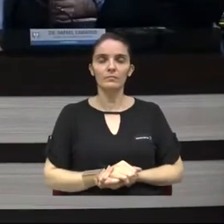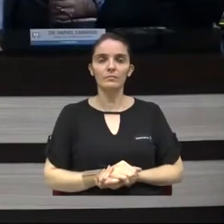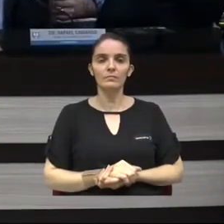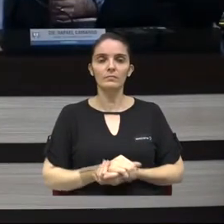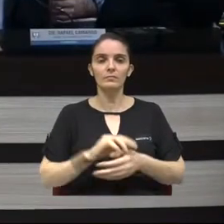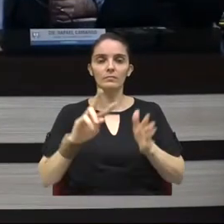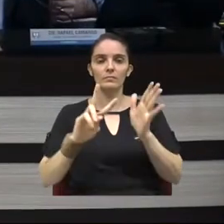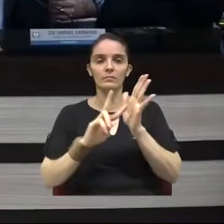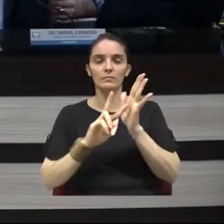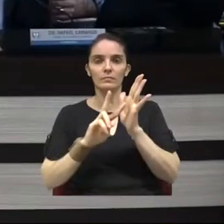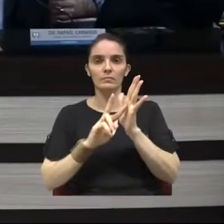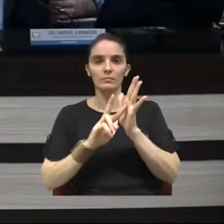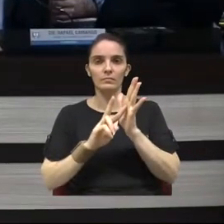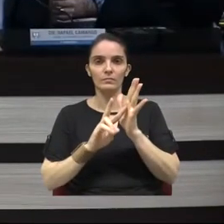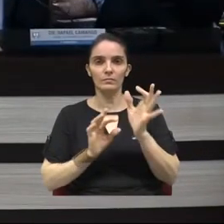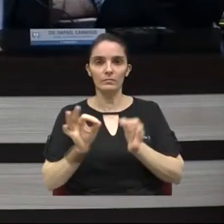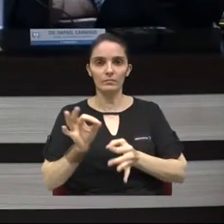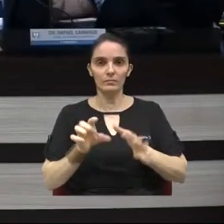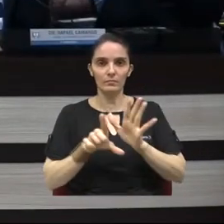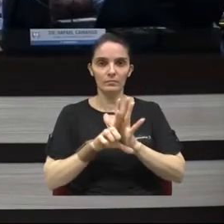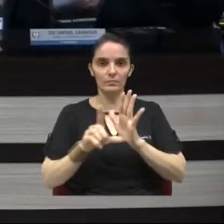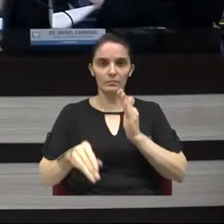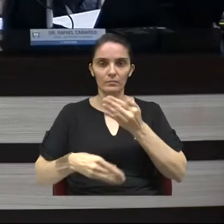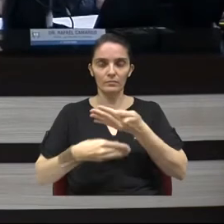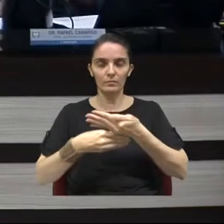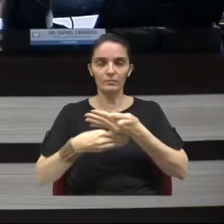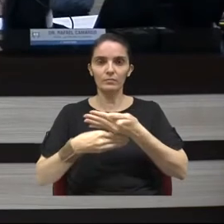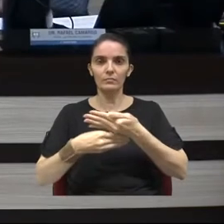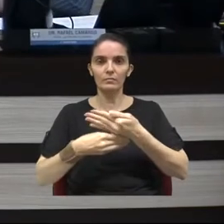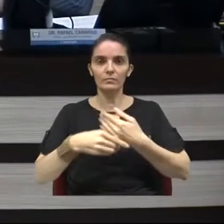O item 2 da pauta, projeto de lei complementar